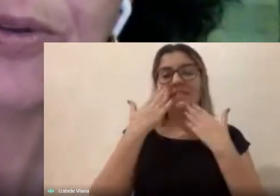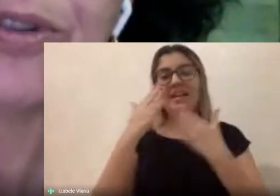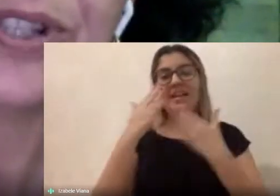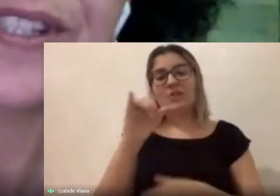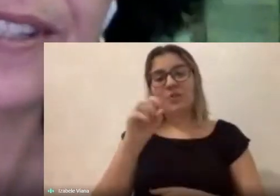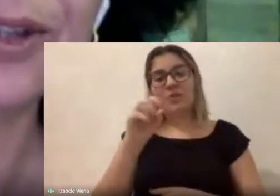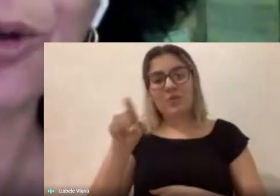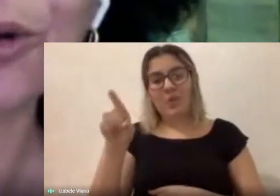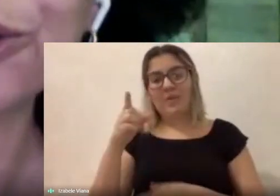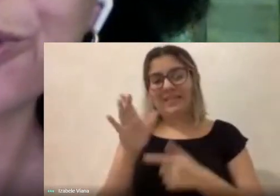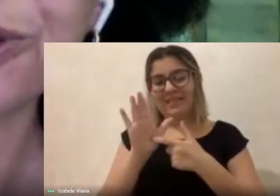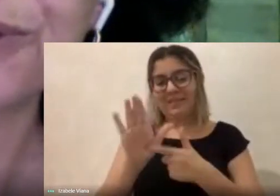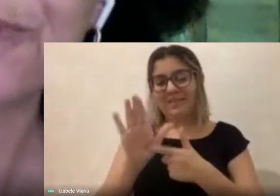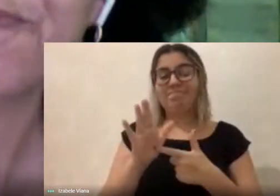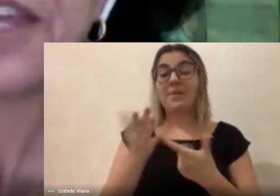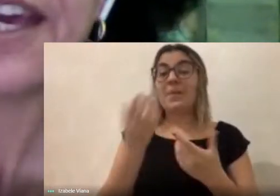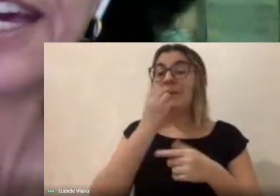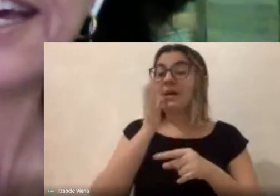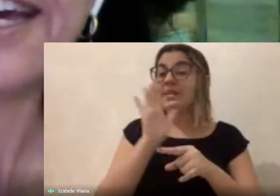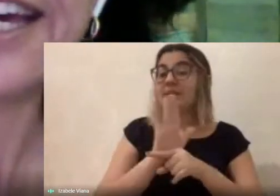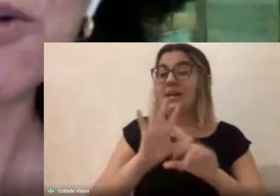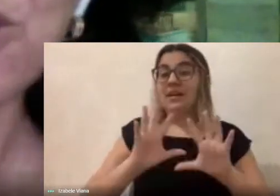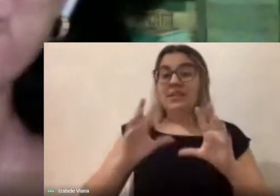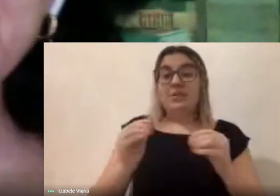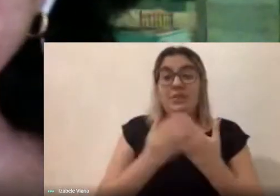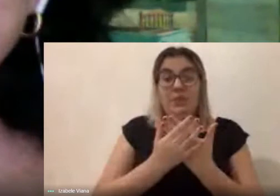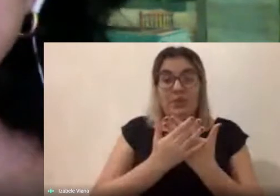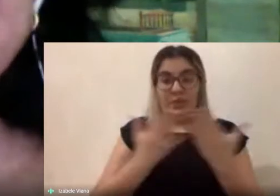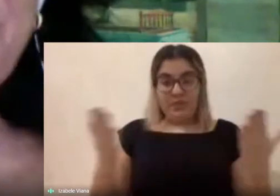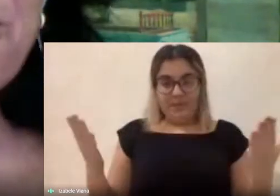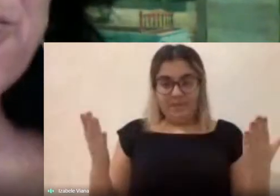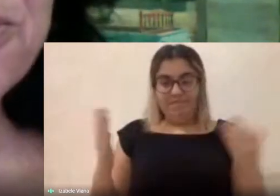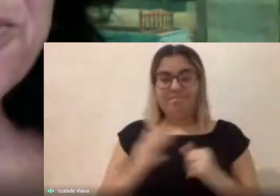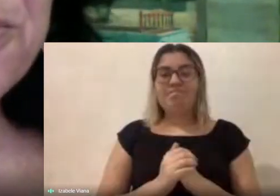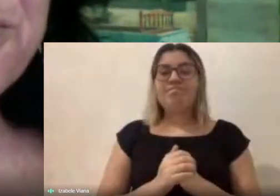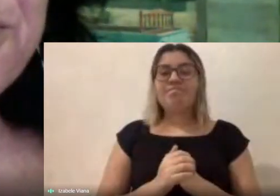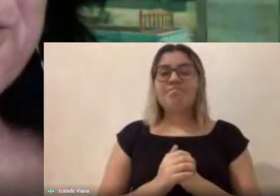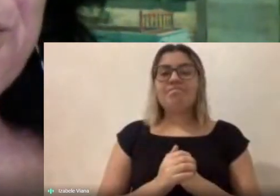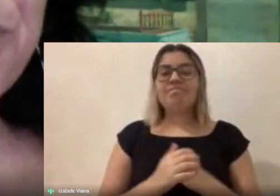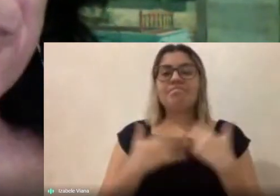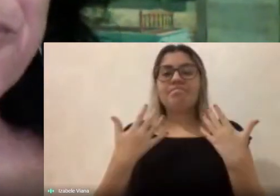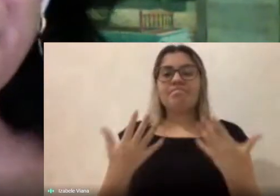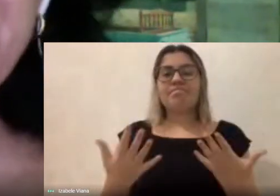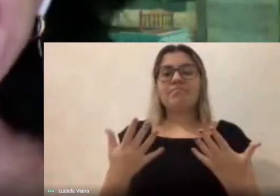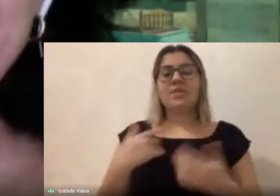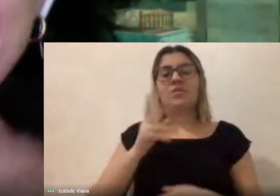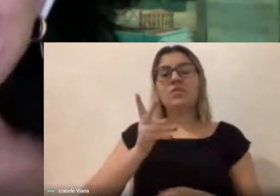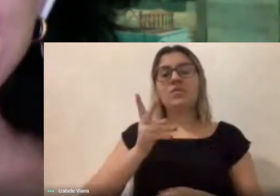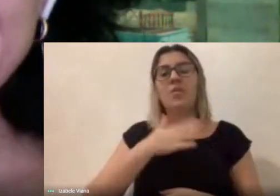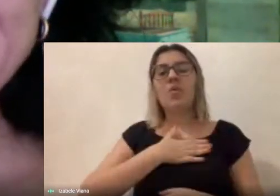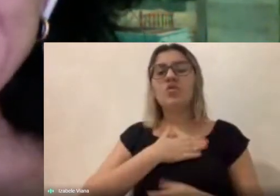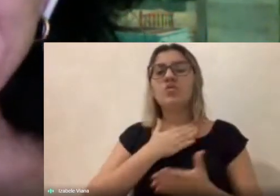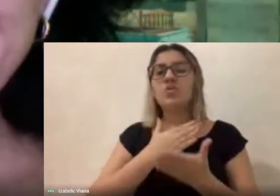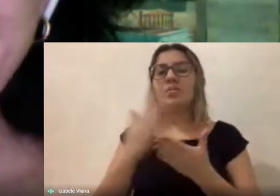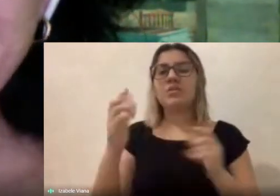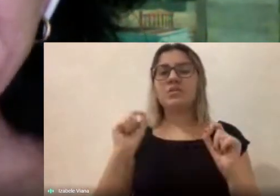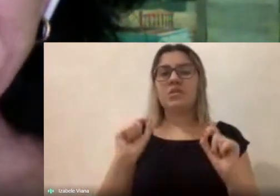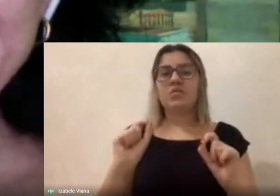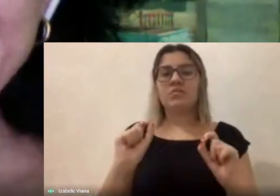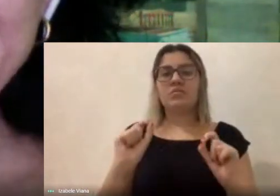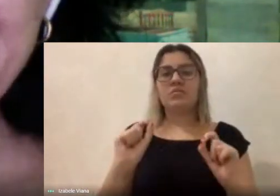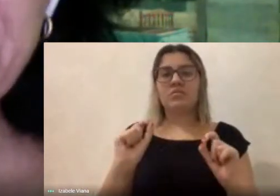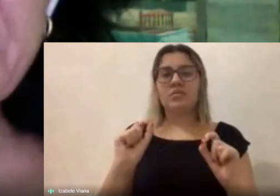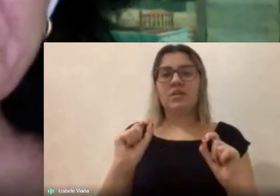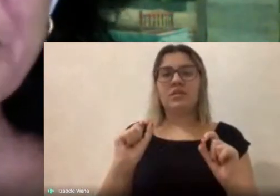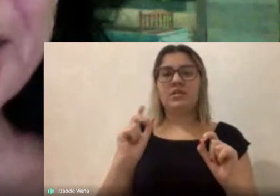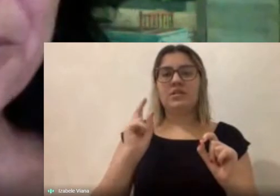todas, todes e todos. É, eu gosto sempre de começar pelo feminino. E depois pelo